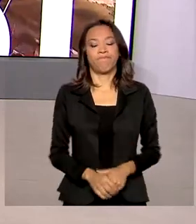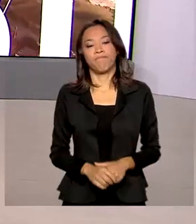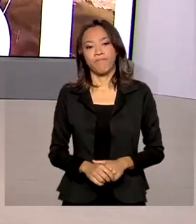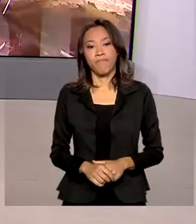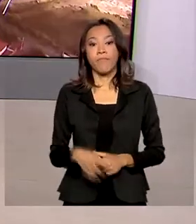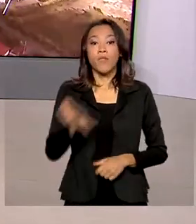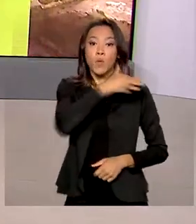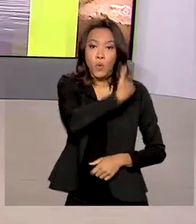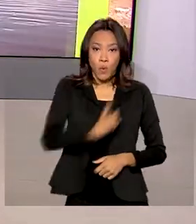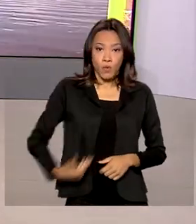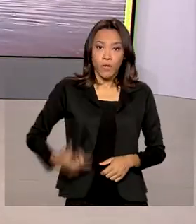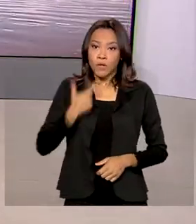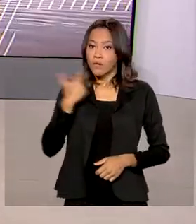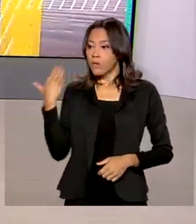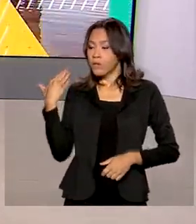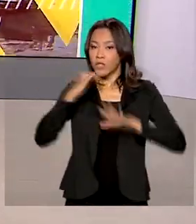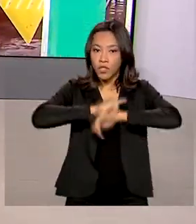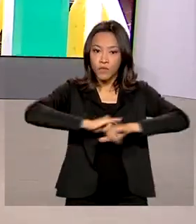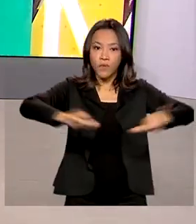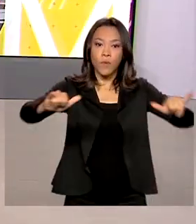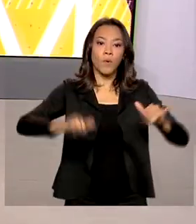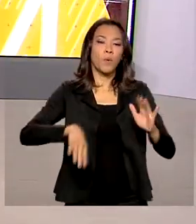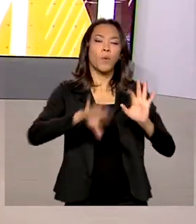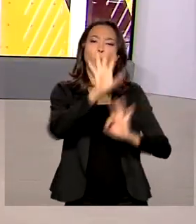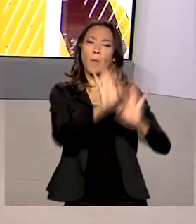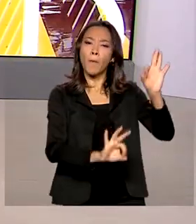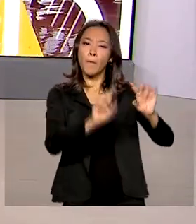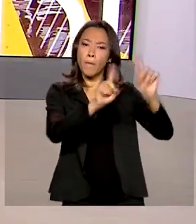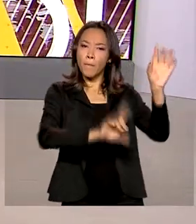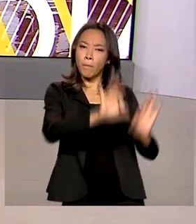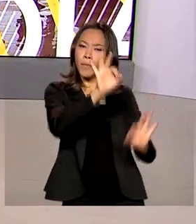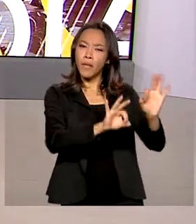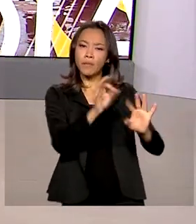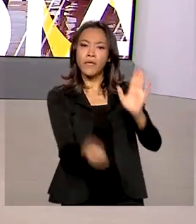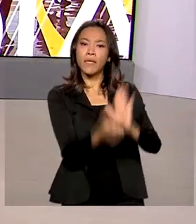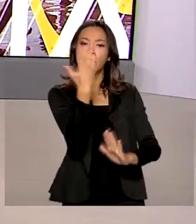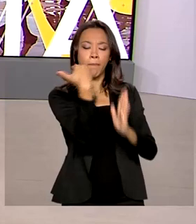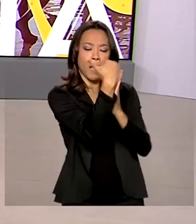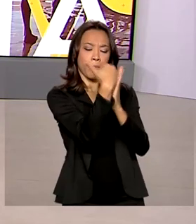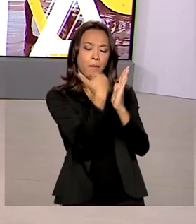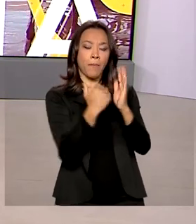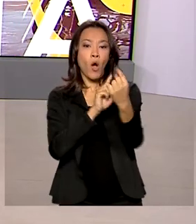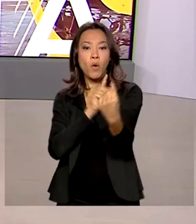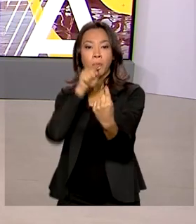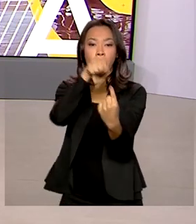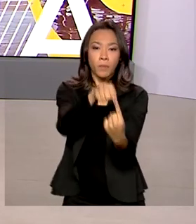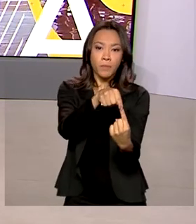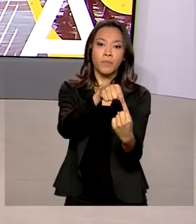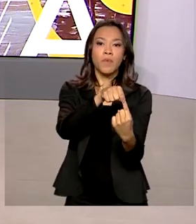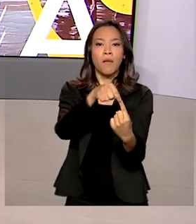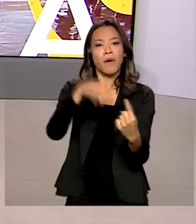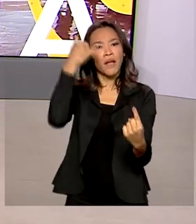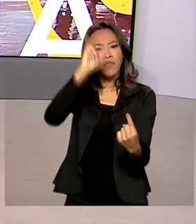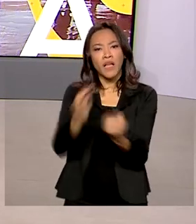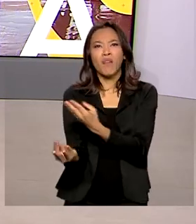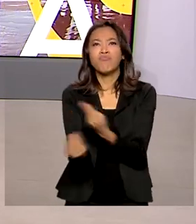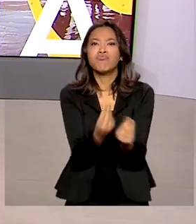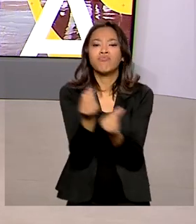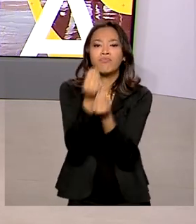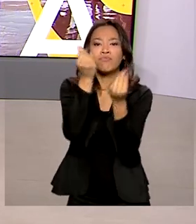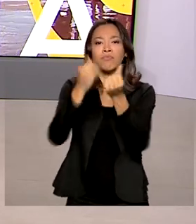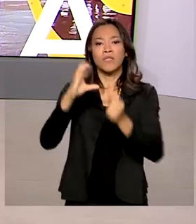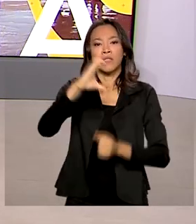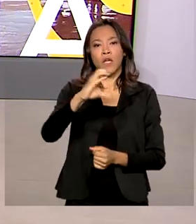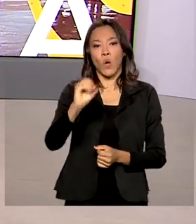O governo lançou o plano ABC+, que cria metas para diminuir as emissões de carbono na produção agropecuária